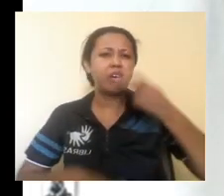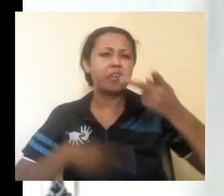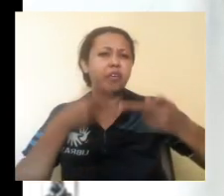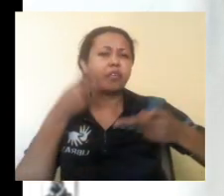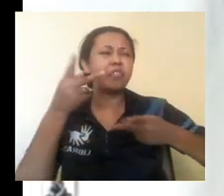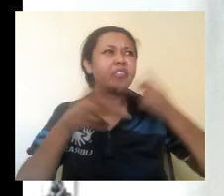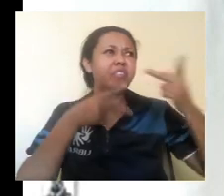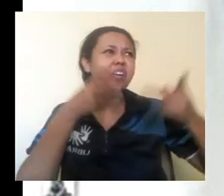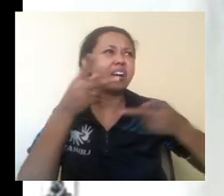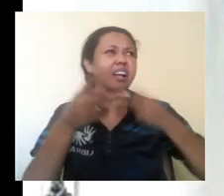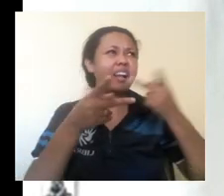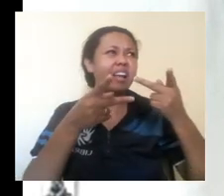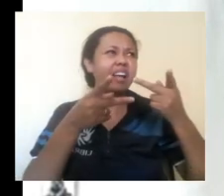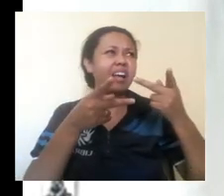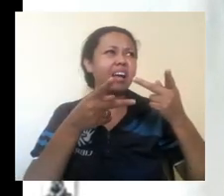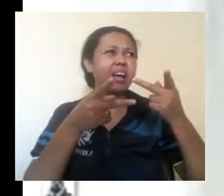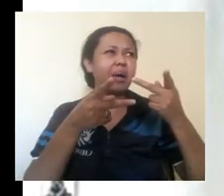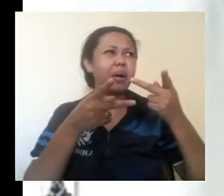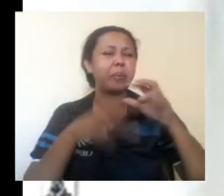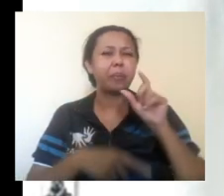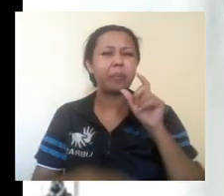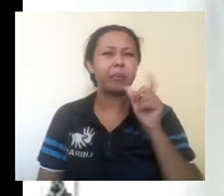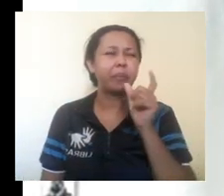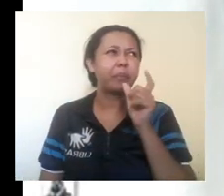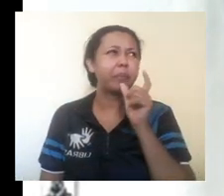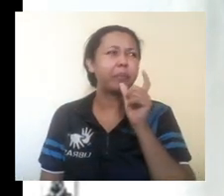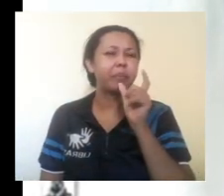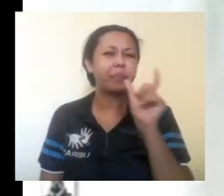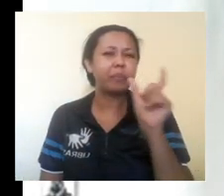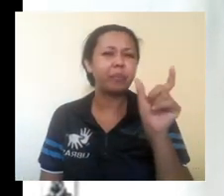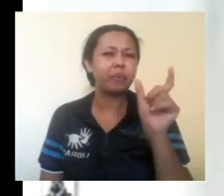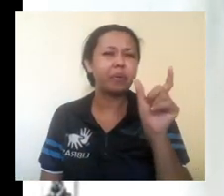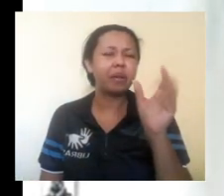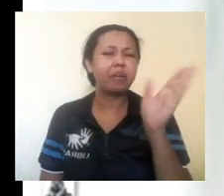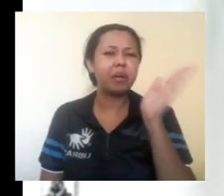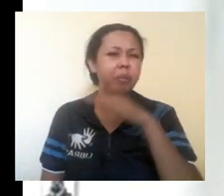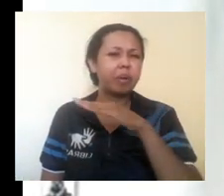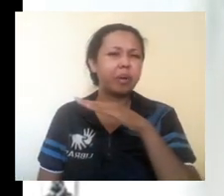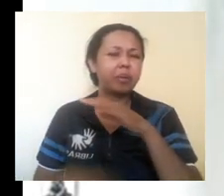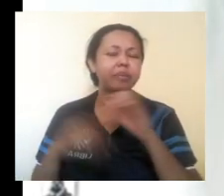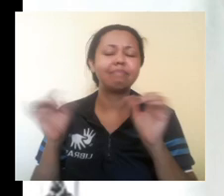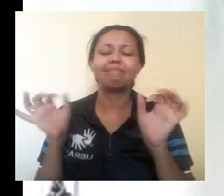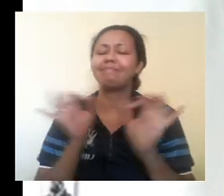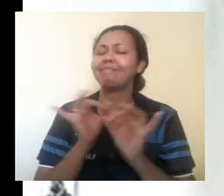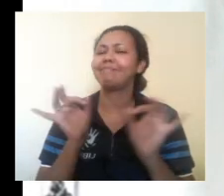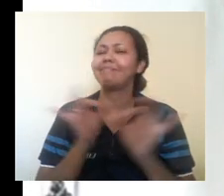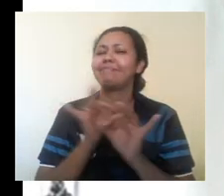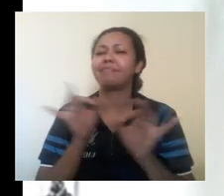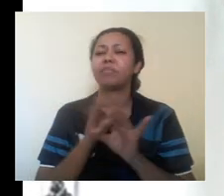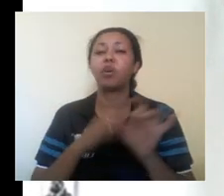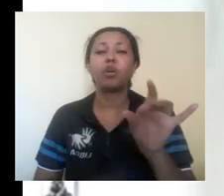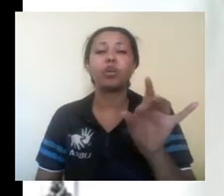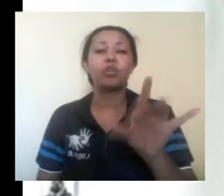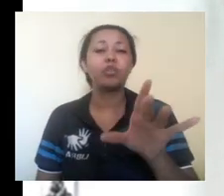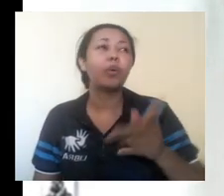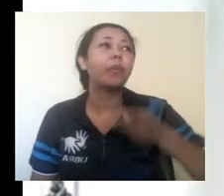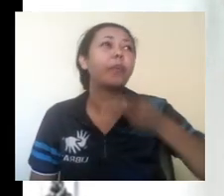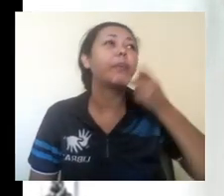os outros, conforme a necessidade, para que conceda graça aos que ouvem. O outro